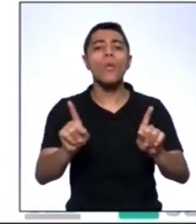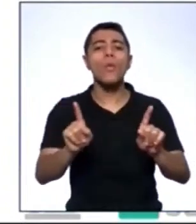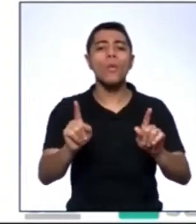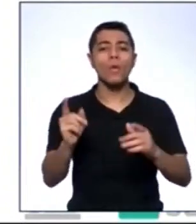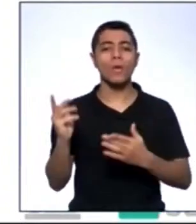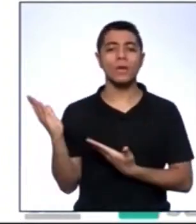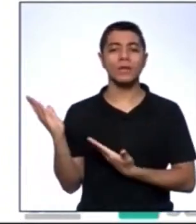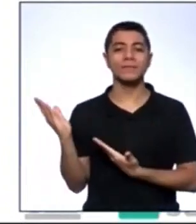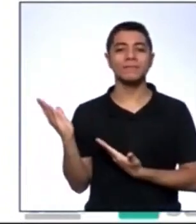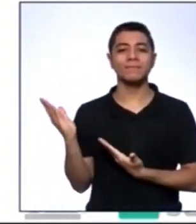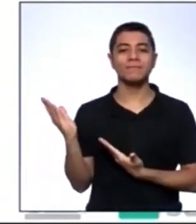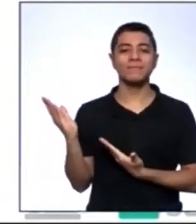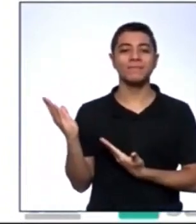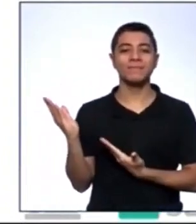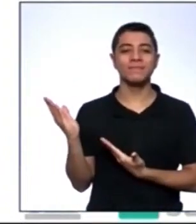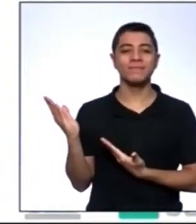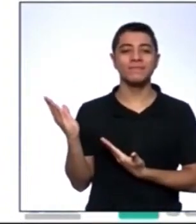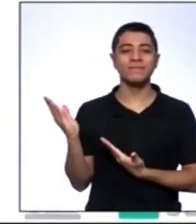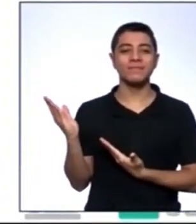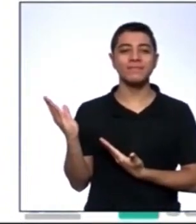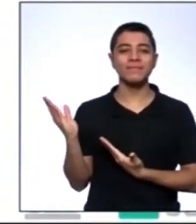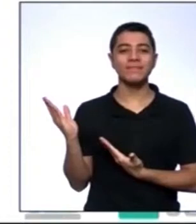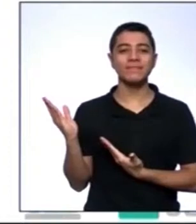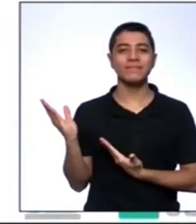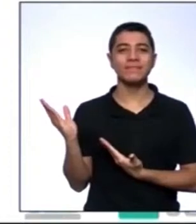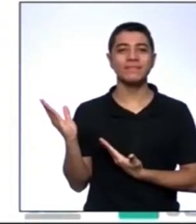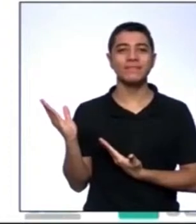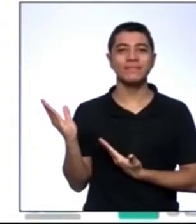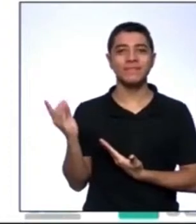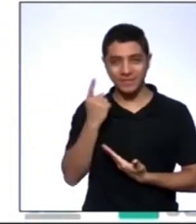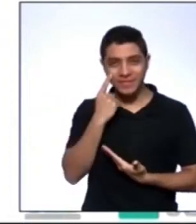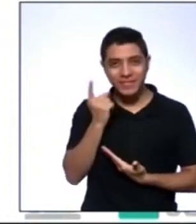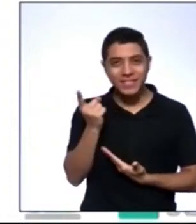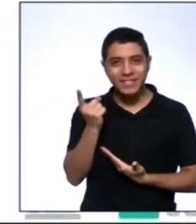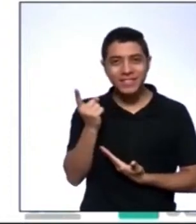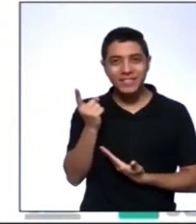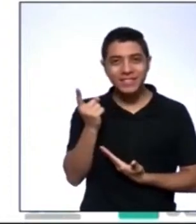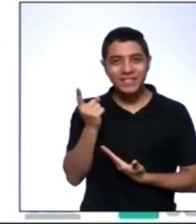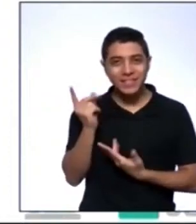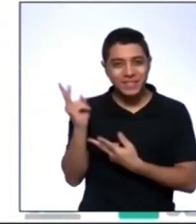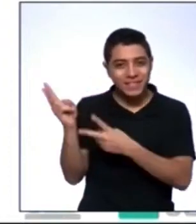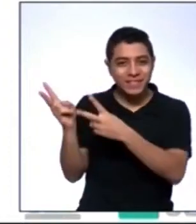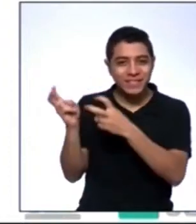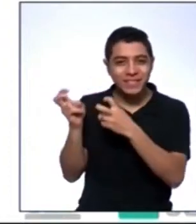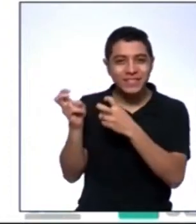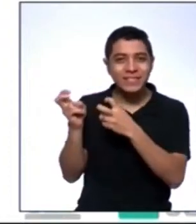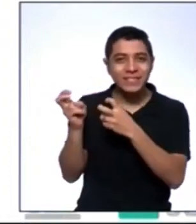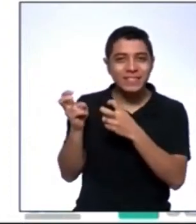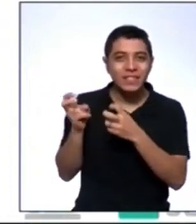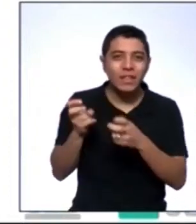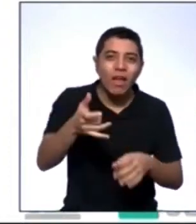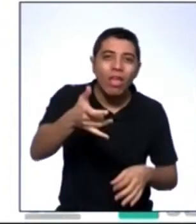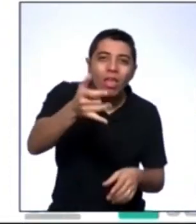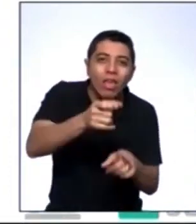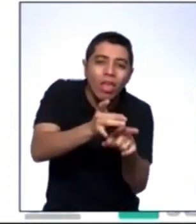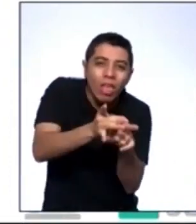aqui para ficar fácil você visualizar. Olha a animação. As bandinhas do DNA do esperma